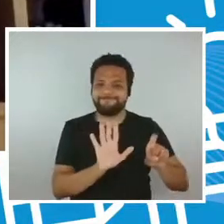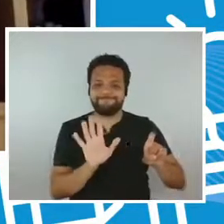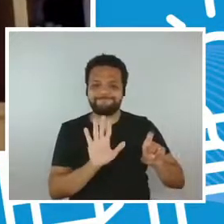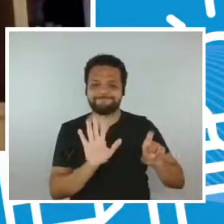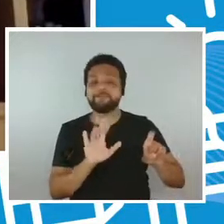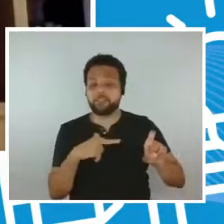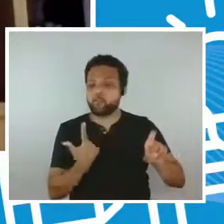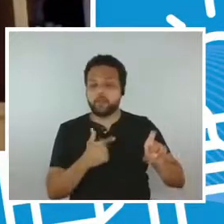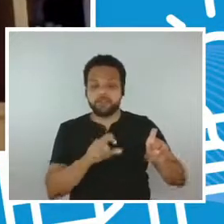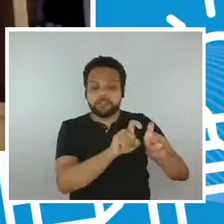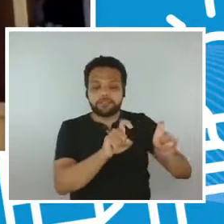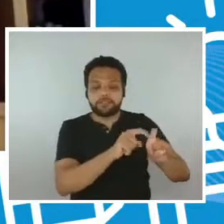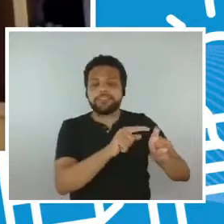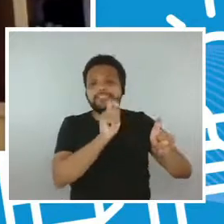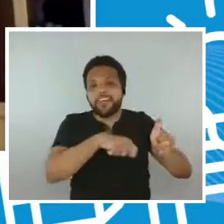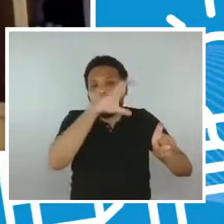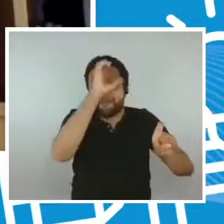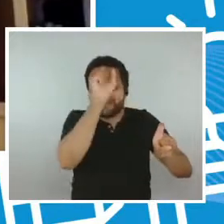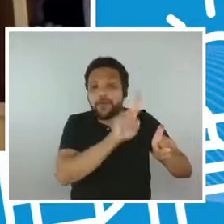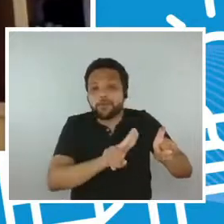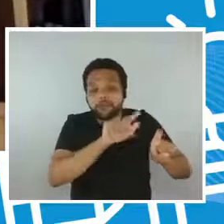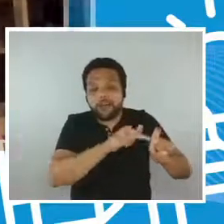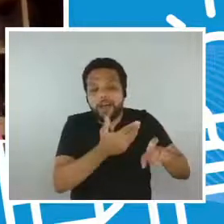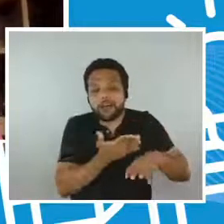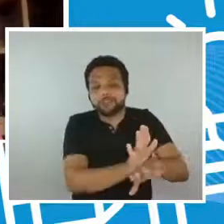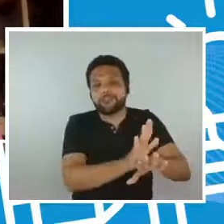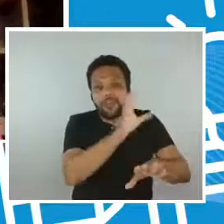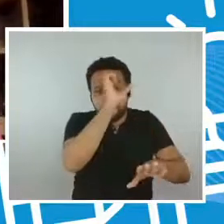da aprendizagem dos nossos estudantes.